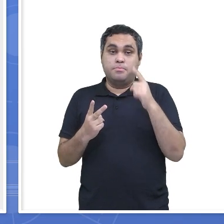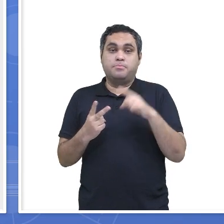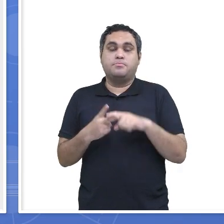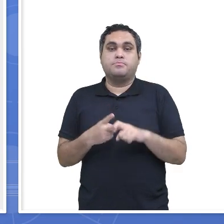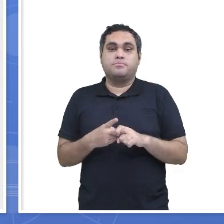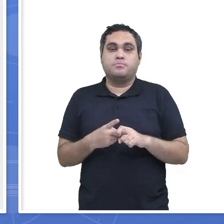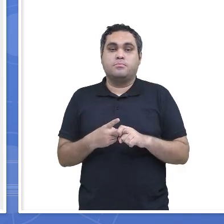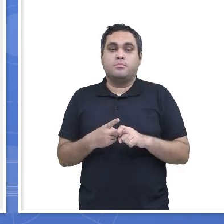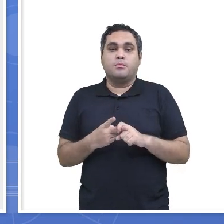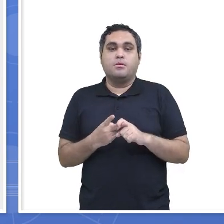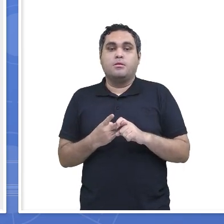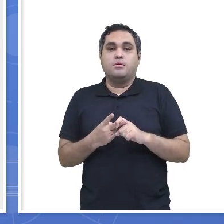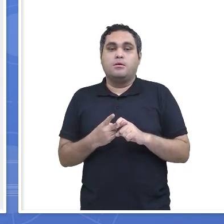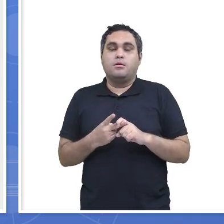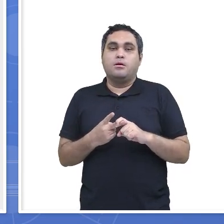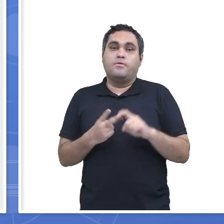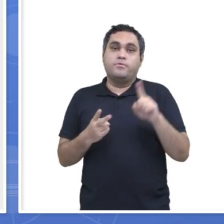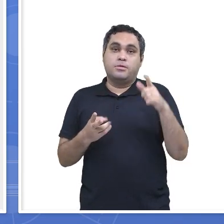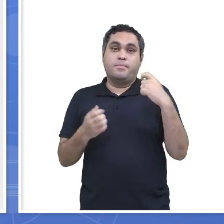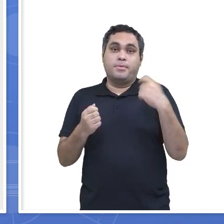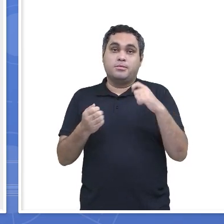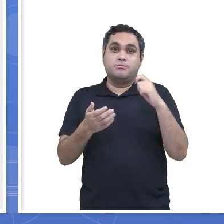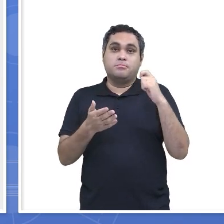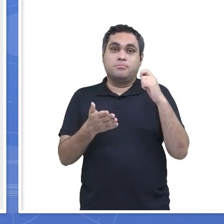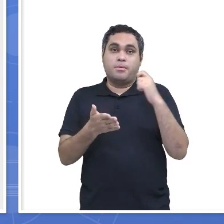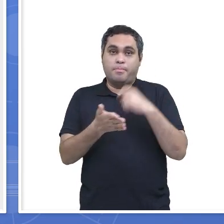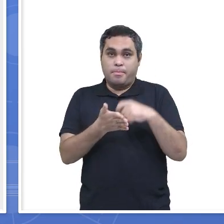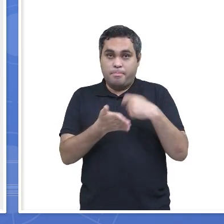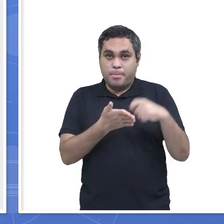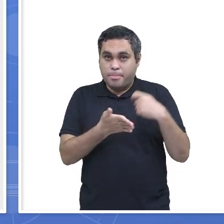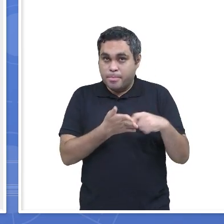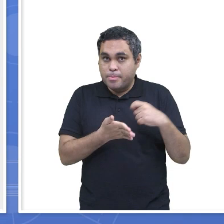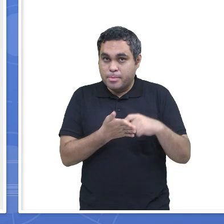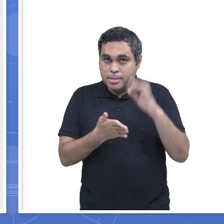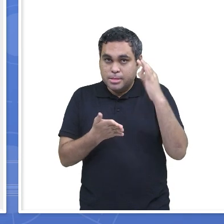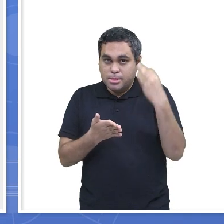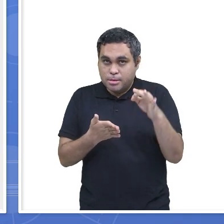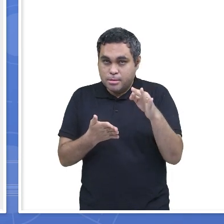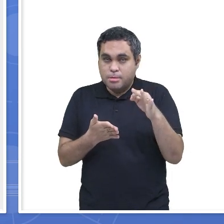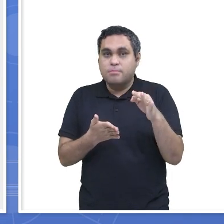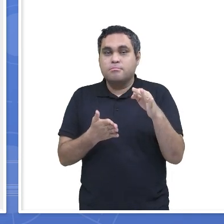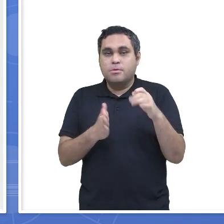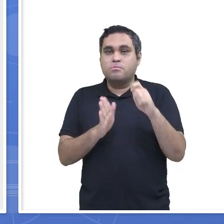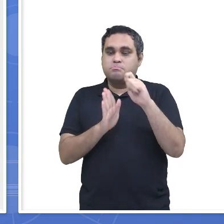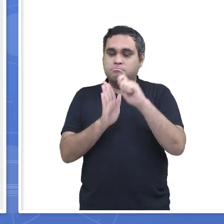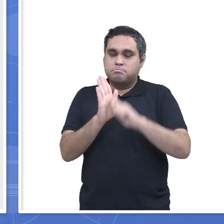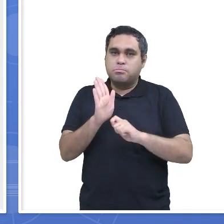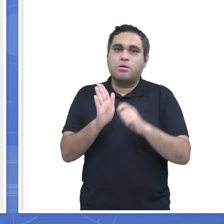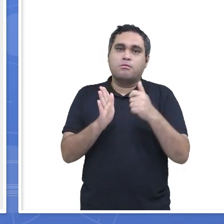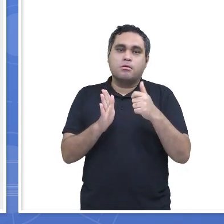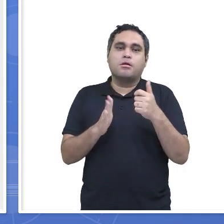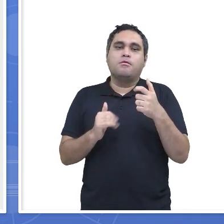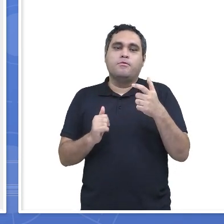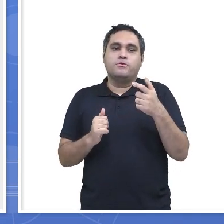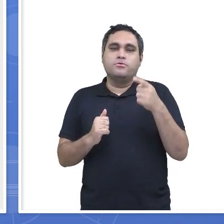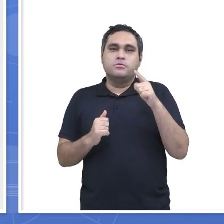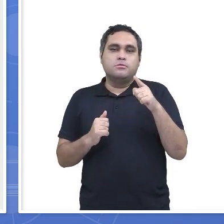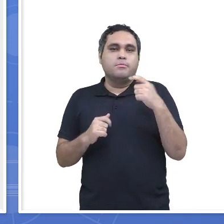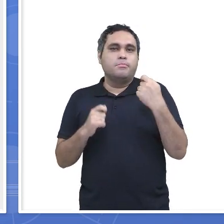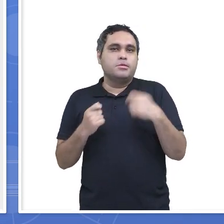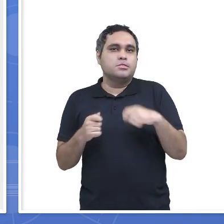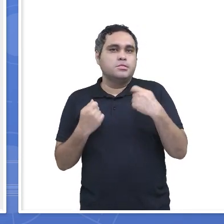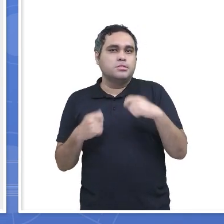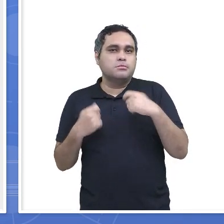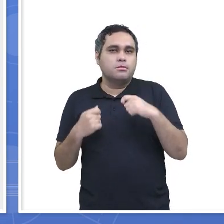segunda questão é uma questão que você teria que responder por escrito, não é isso? E você teria que fazer aí um tipo